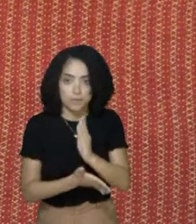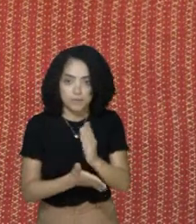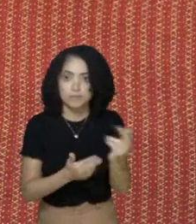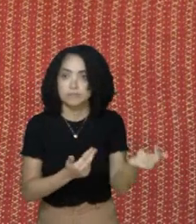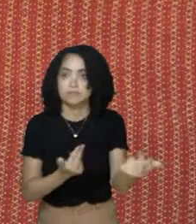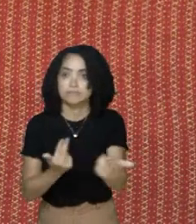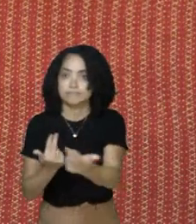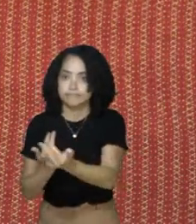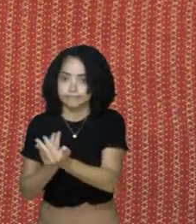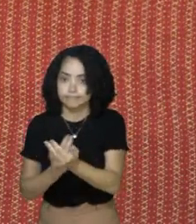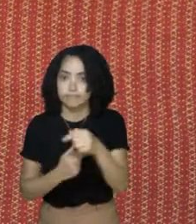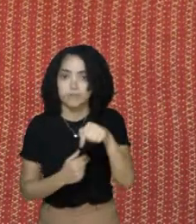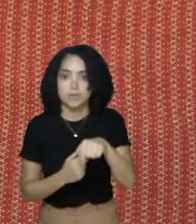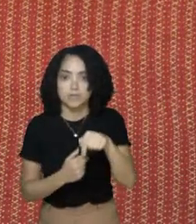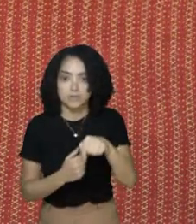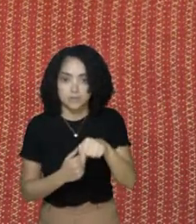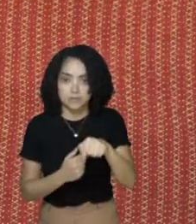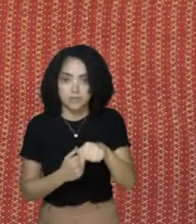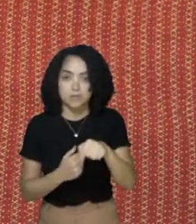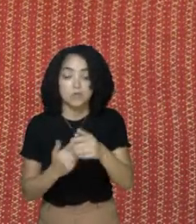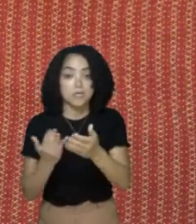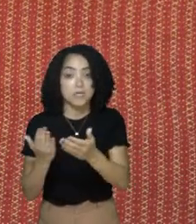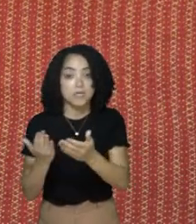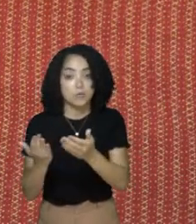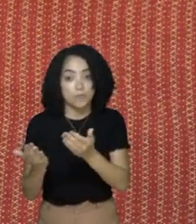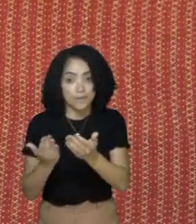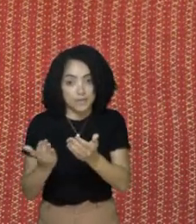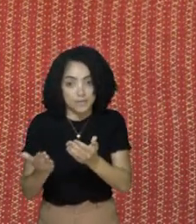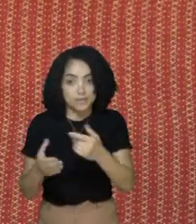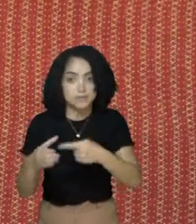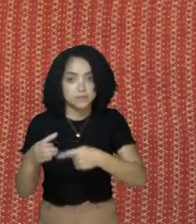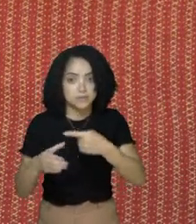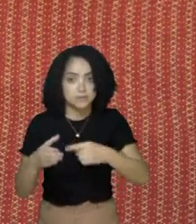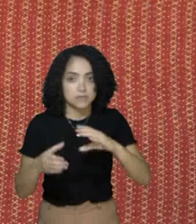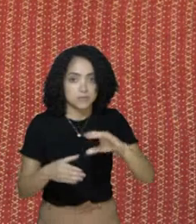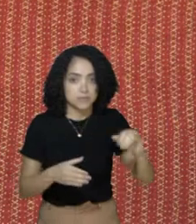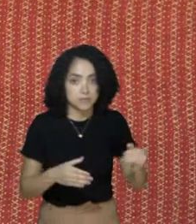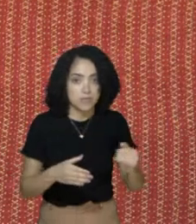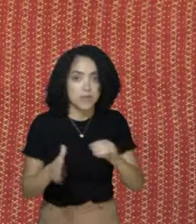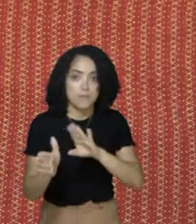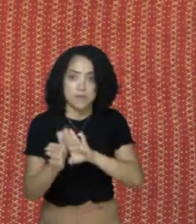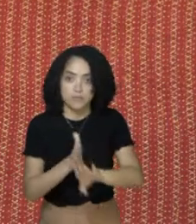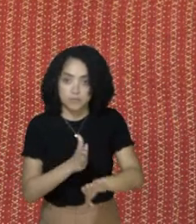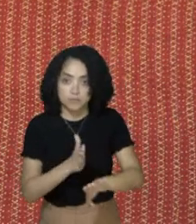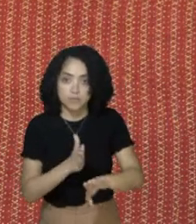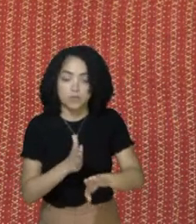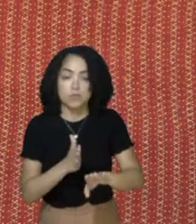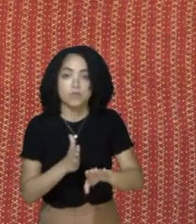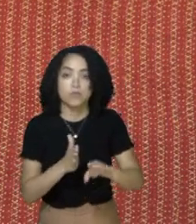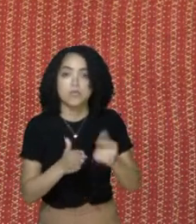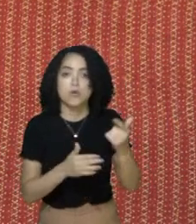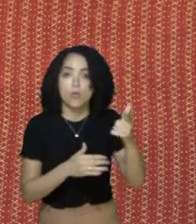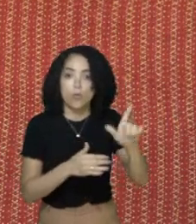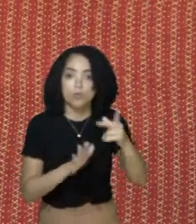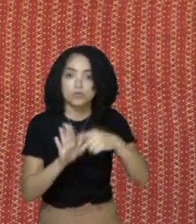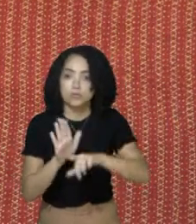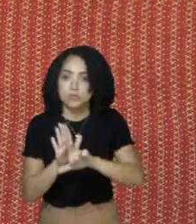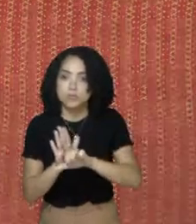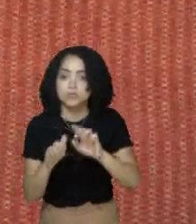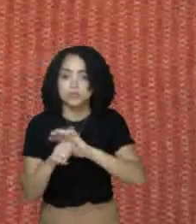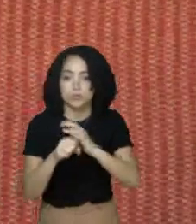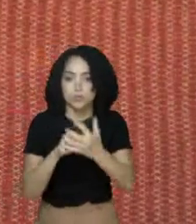unanimidade aqui na casa e o parecer da CCJ é pela rejeição do veto. Diferentemente dos outros projetos de lei sobre Covid,